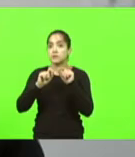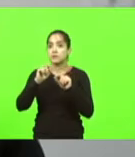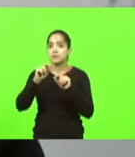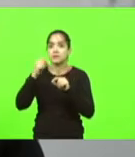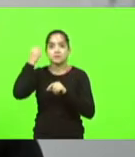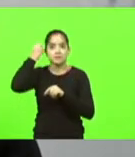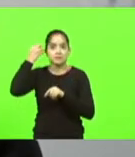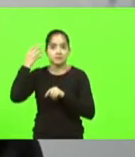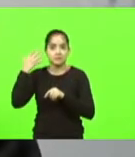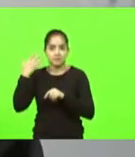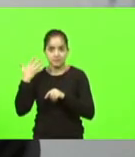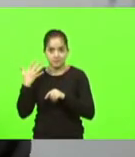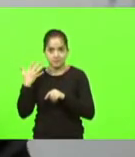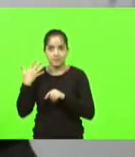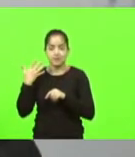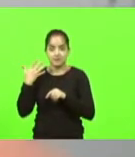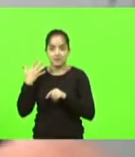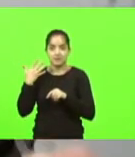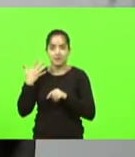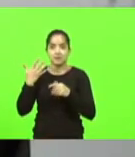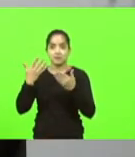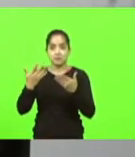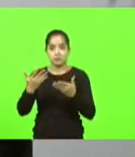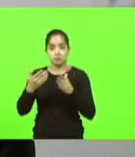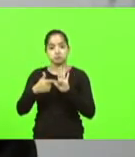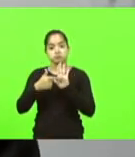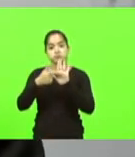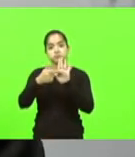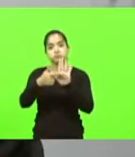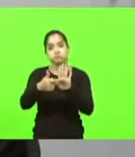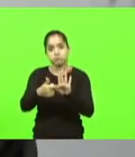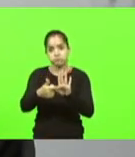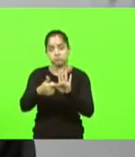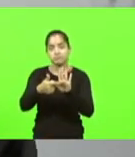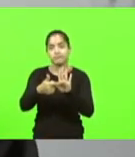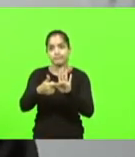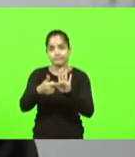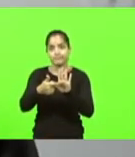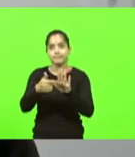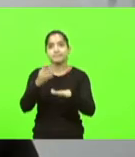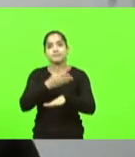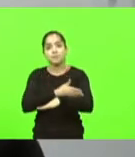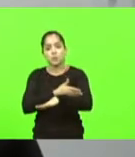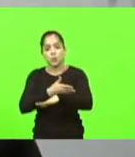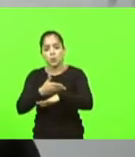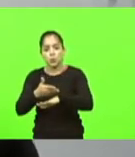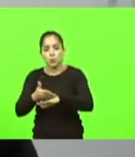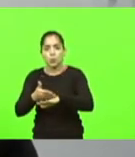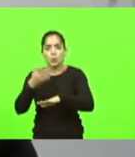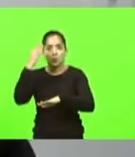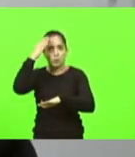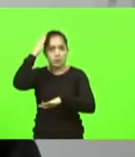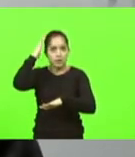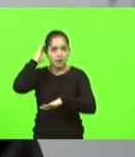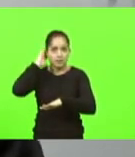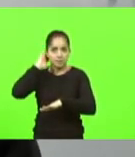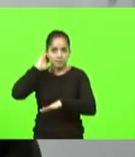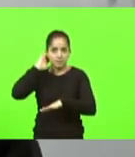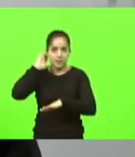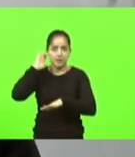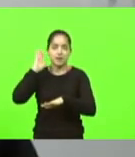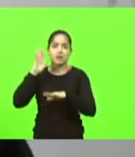o doutor promotor se apresentou, né, da questão da cor branca, dos cabelos